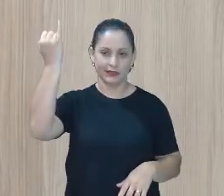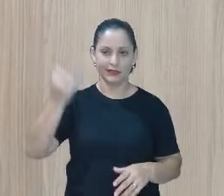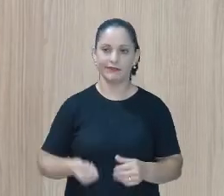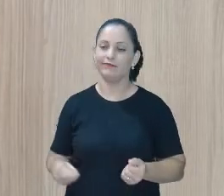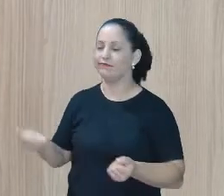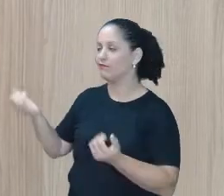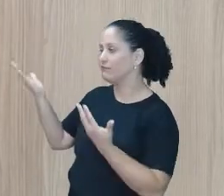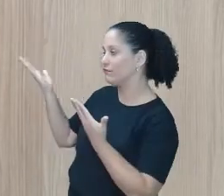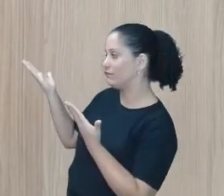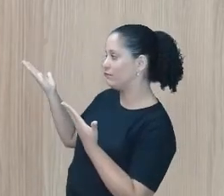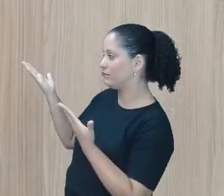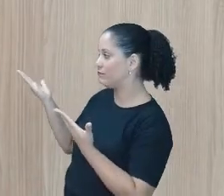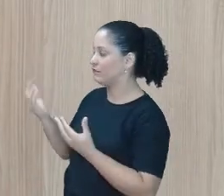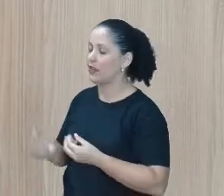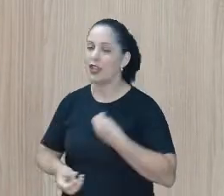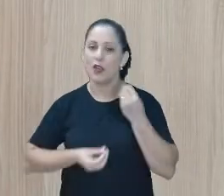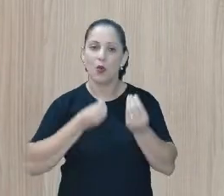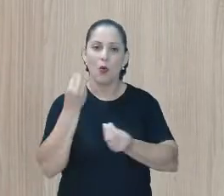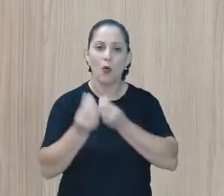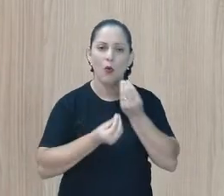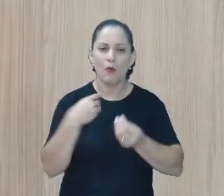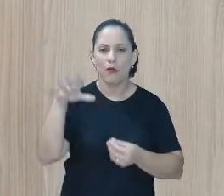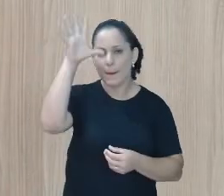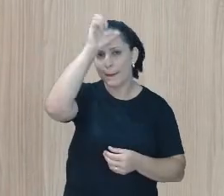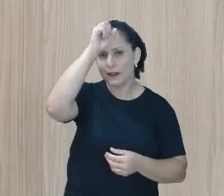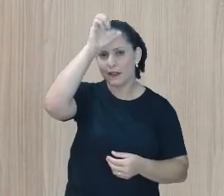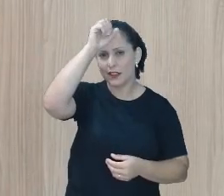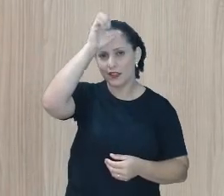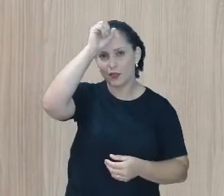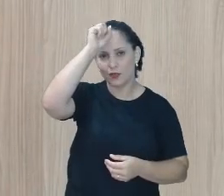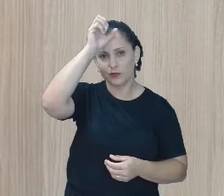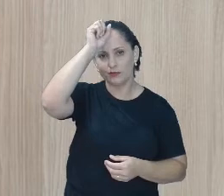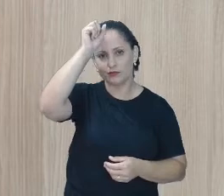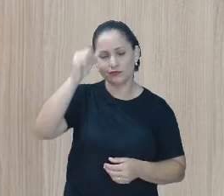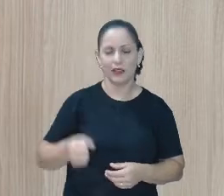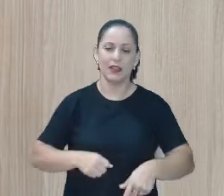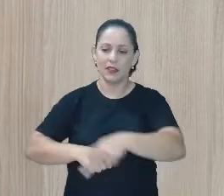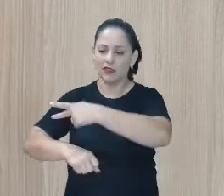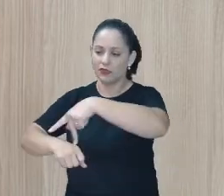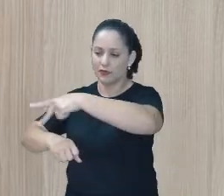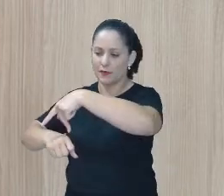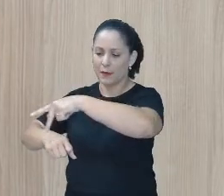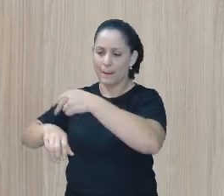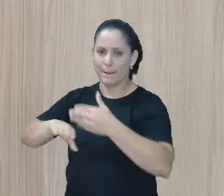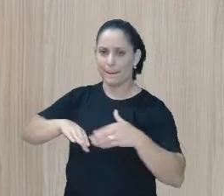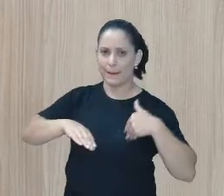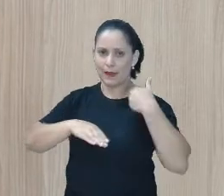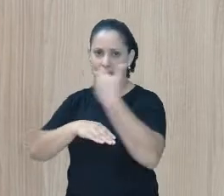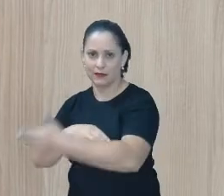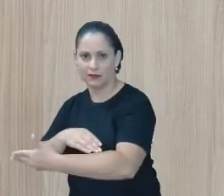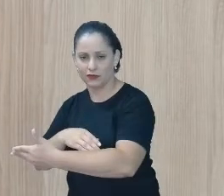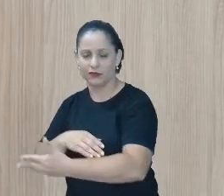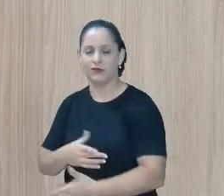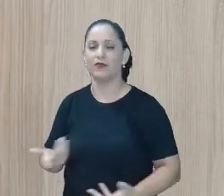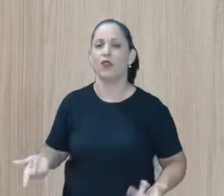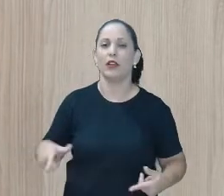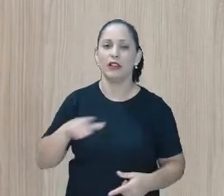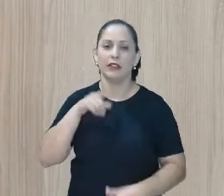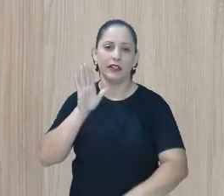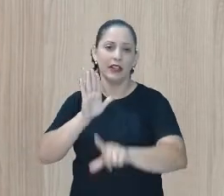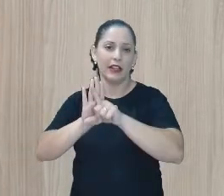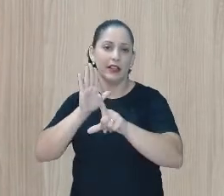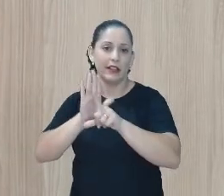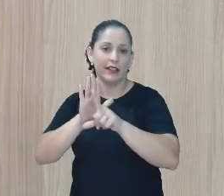a gente também aprendeu no Ocidente, né? A ter leis, a como se relacionar,